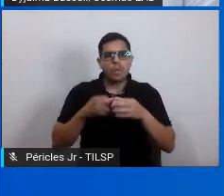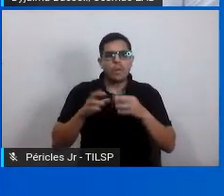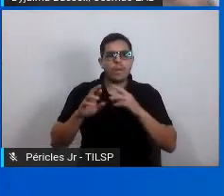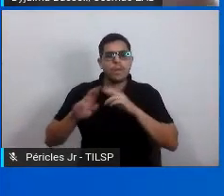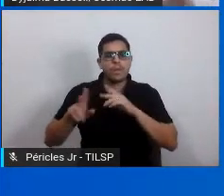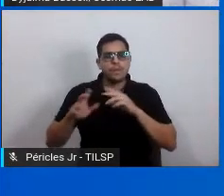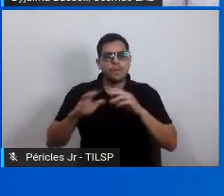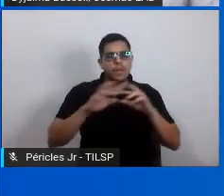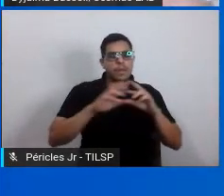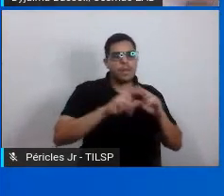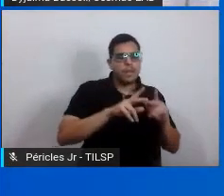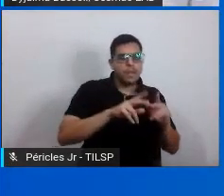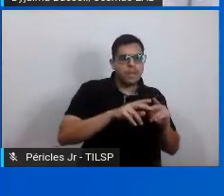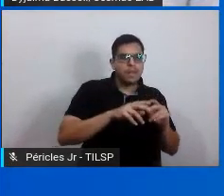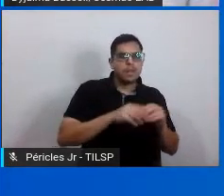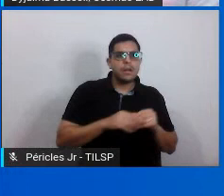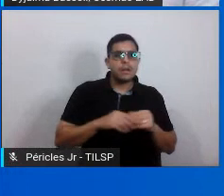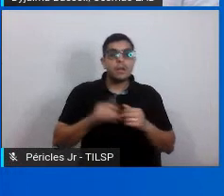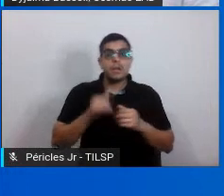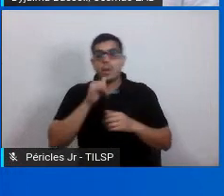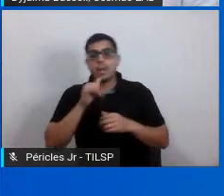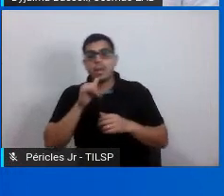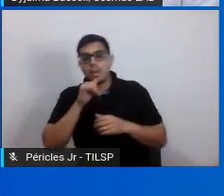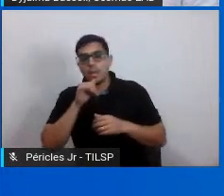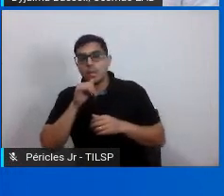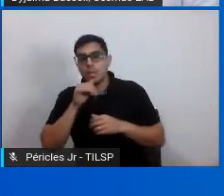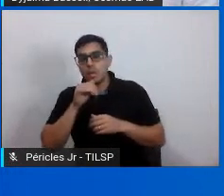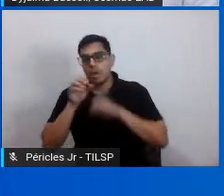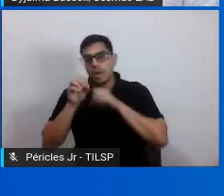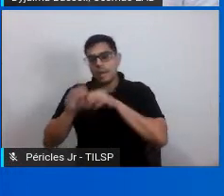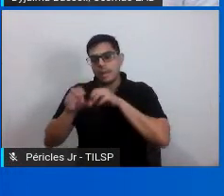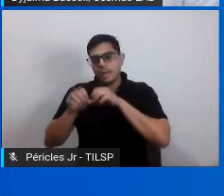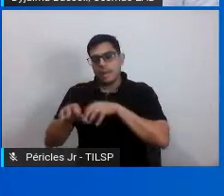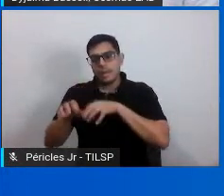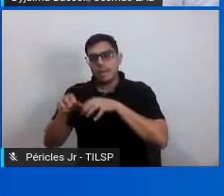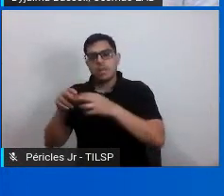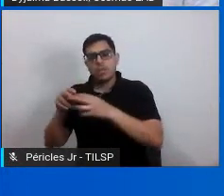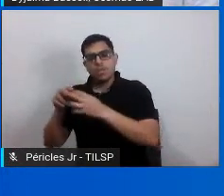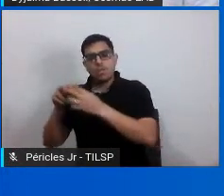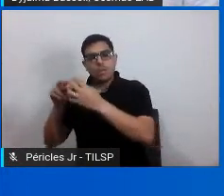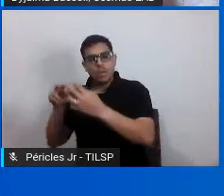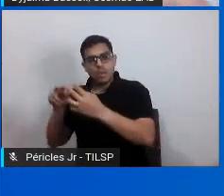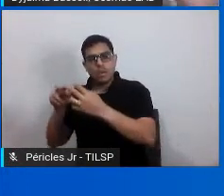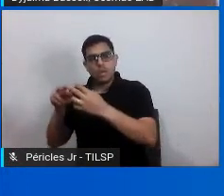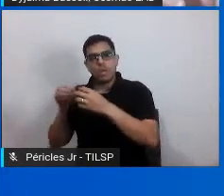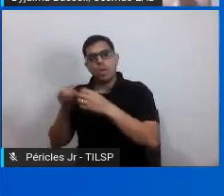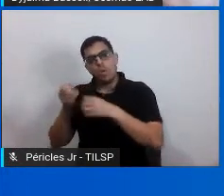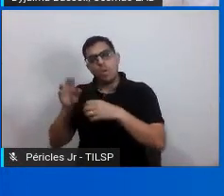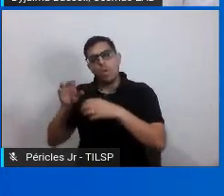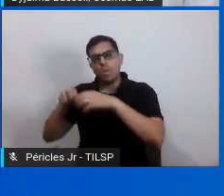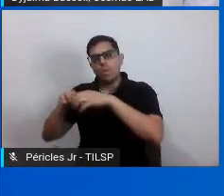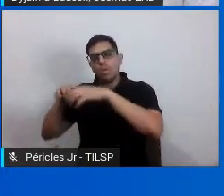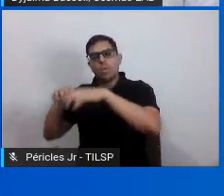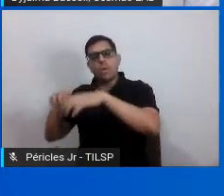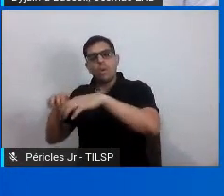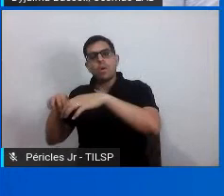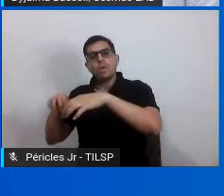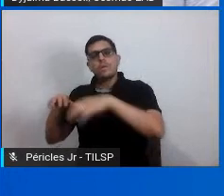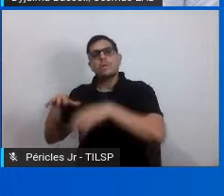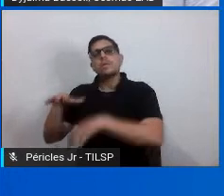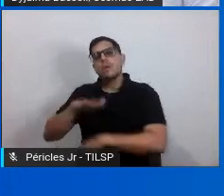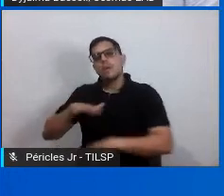de Educação a Distância ou de letramento digital de uma forma generalista panorâmica né Eu sempre tenho